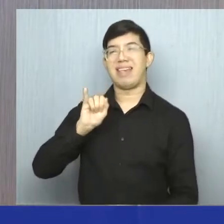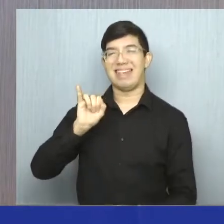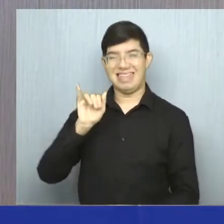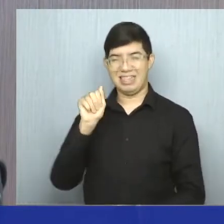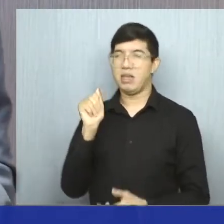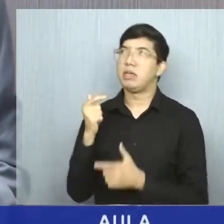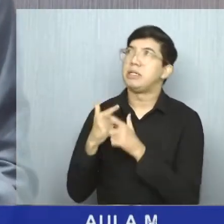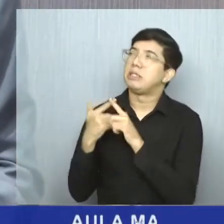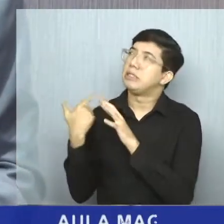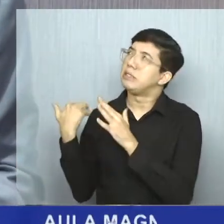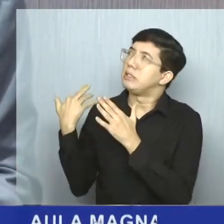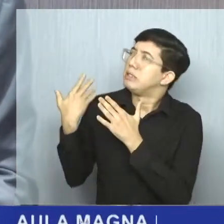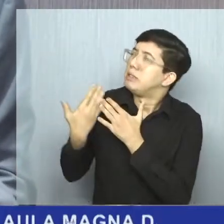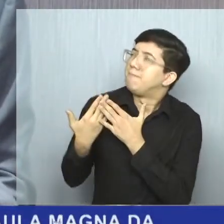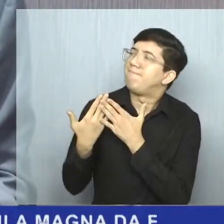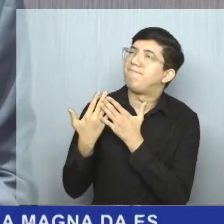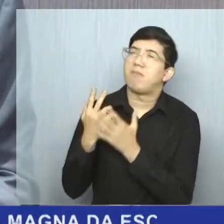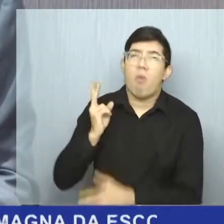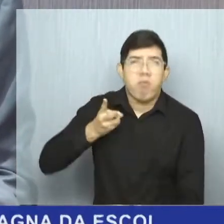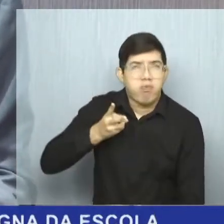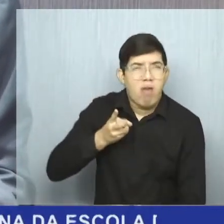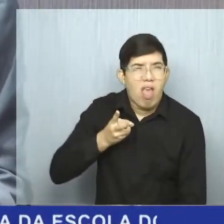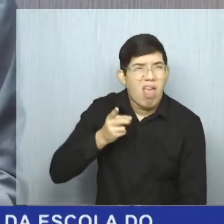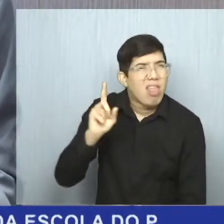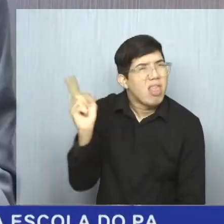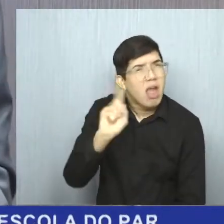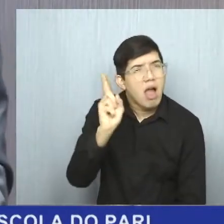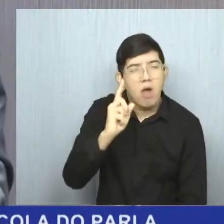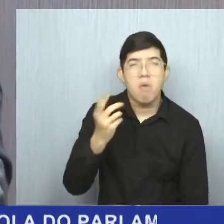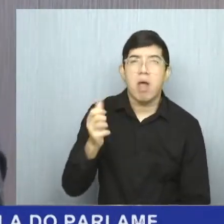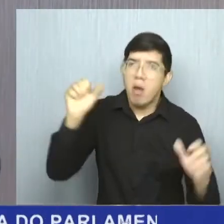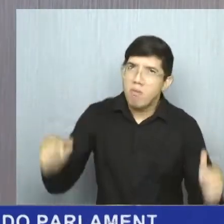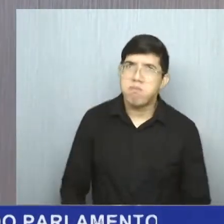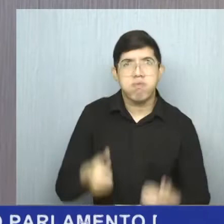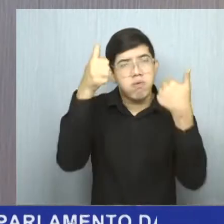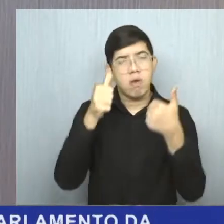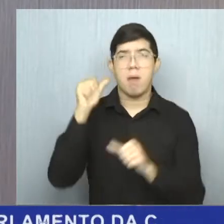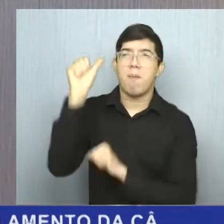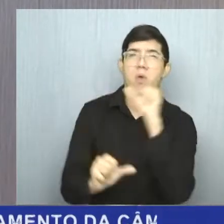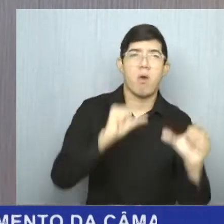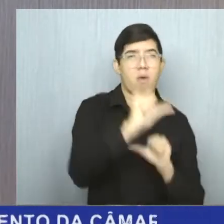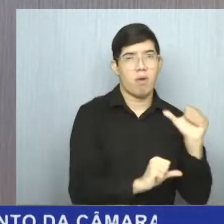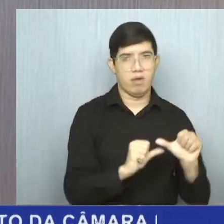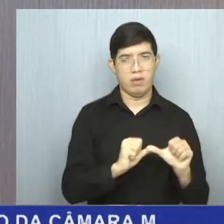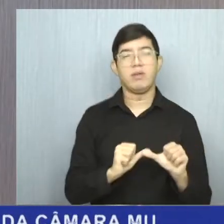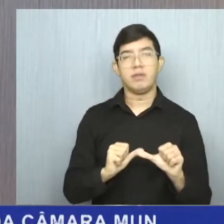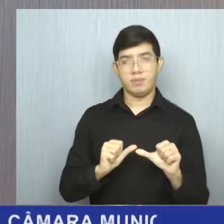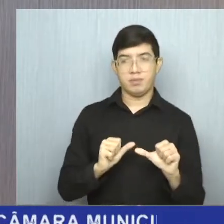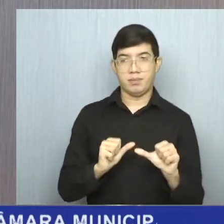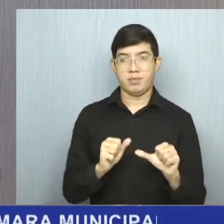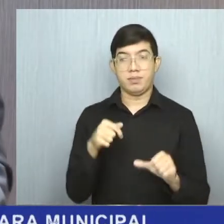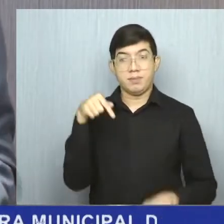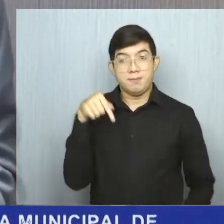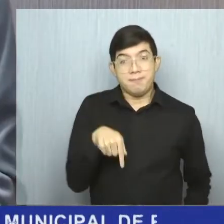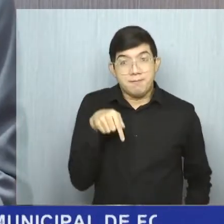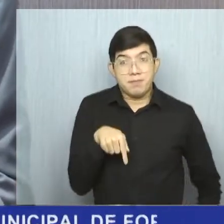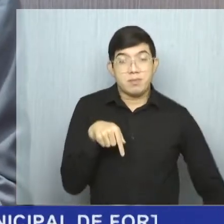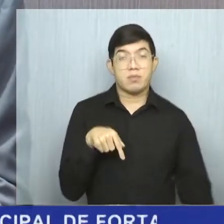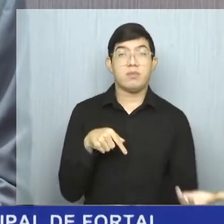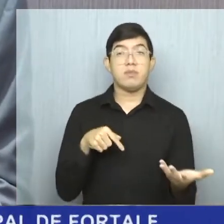dos parlamentos. E é fazer o que o senhor, meu caro amigo Antônio Henrique, está fazendo. O parlamento não pode mais